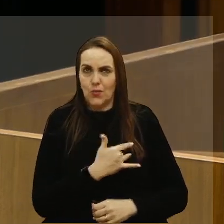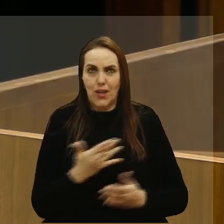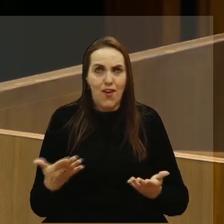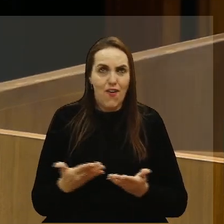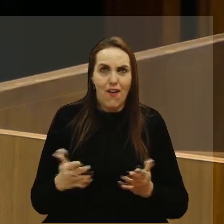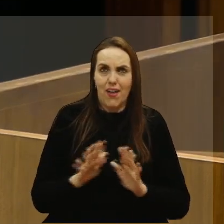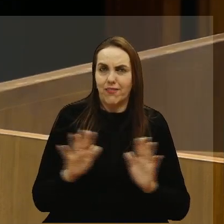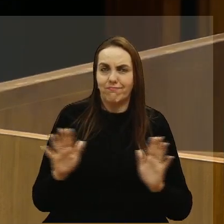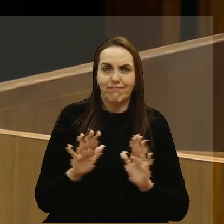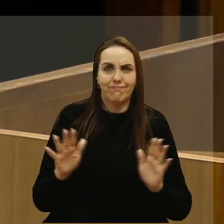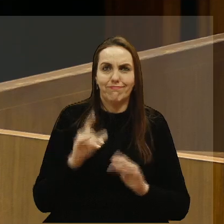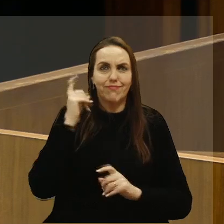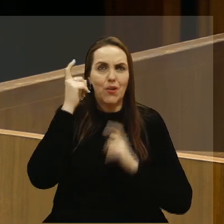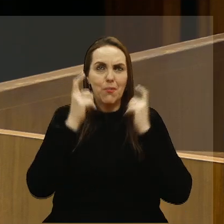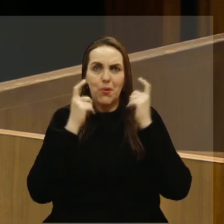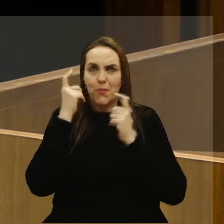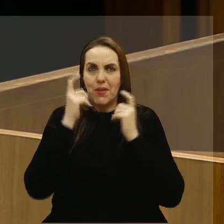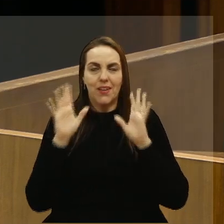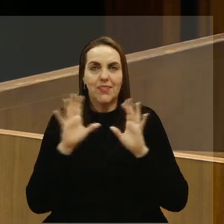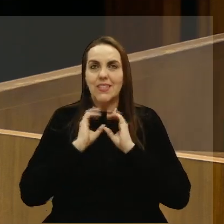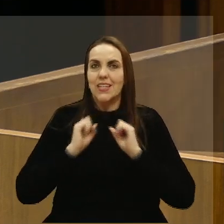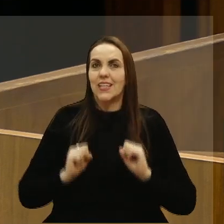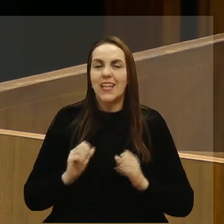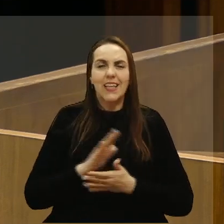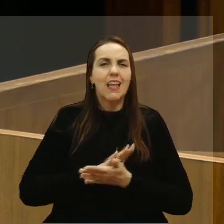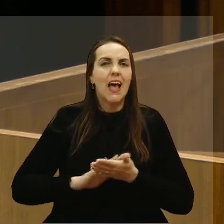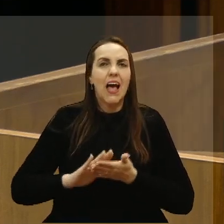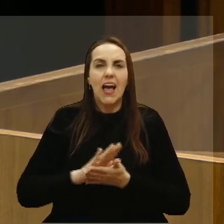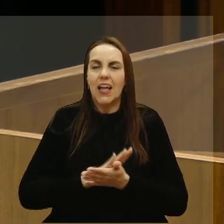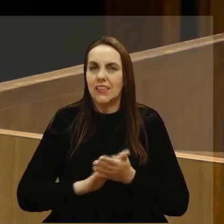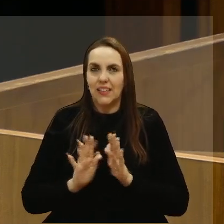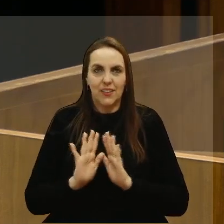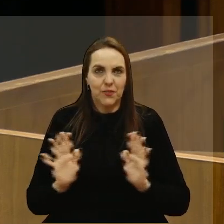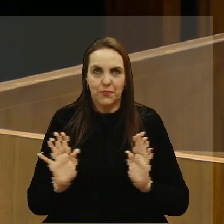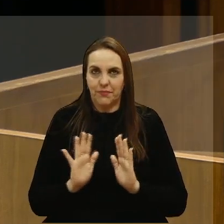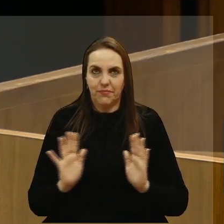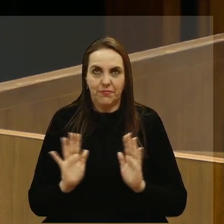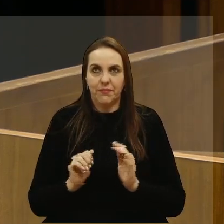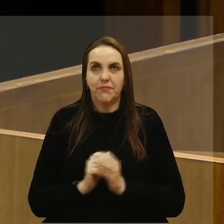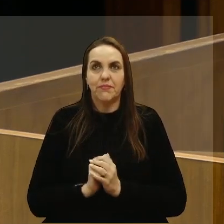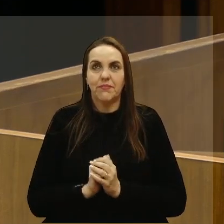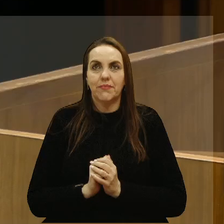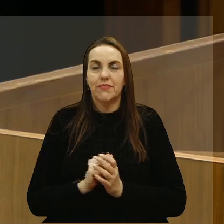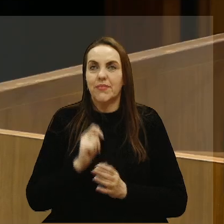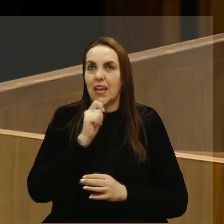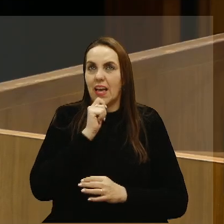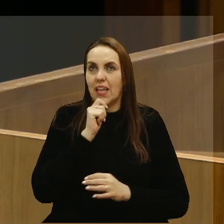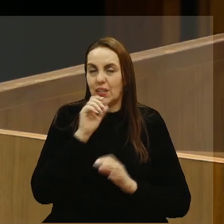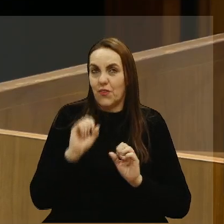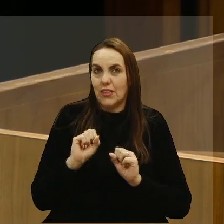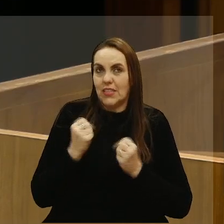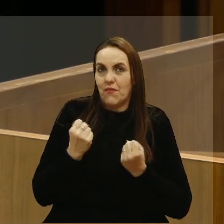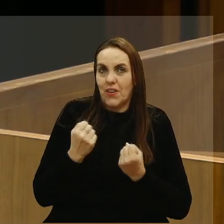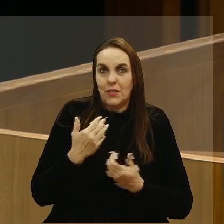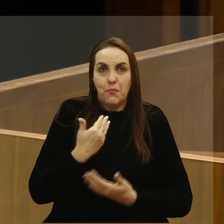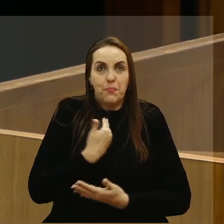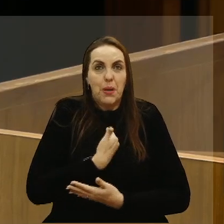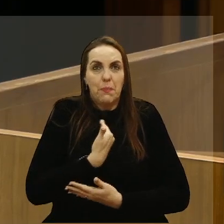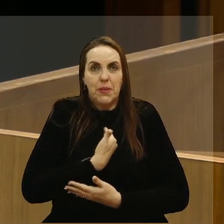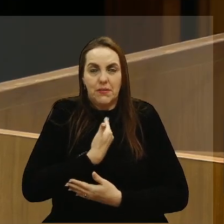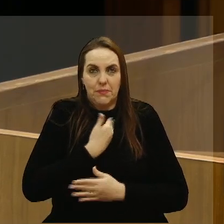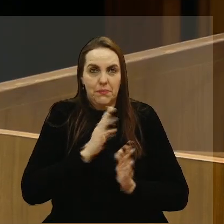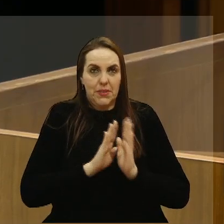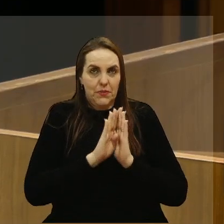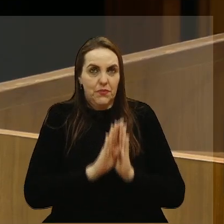não se preocupem aqui, colegas, que eu não estou fazendo nenhuma uma defesa aqui em benefício próprio.